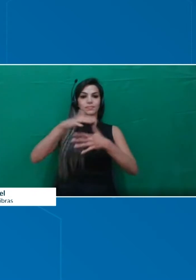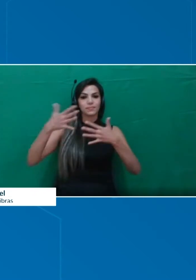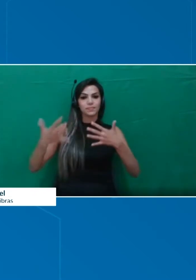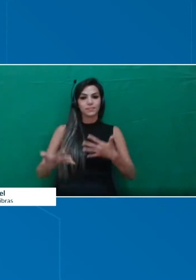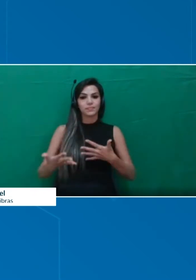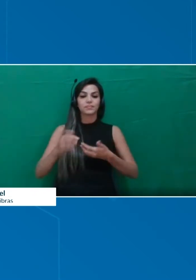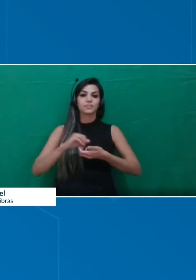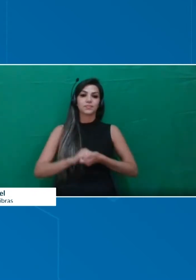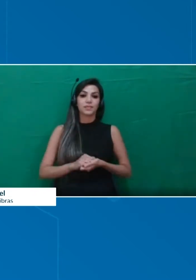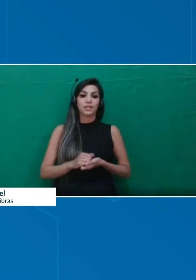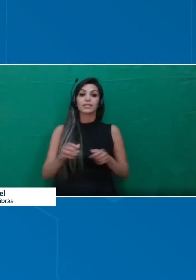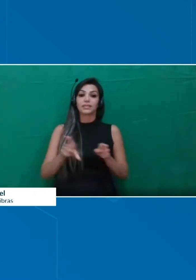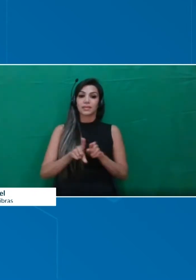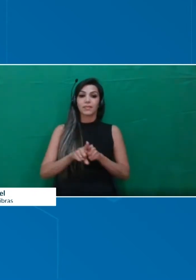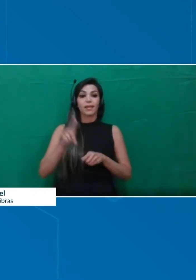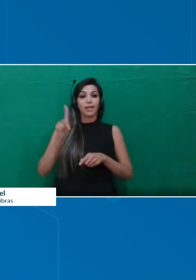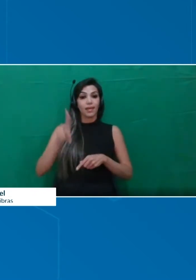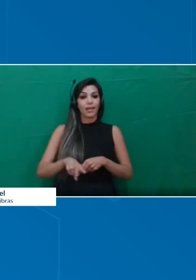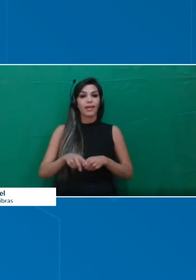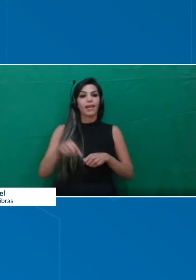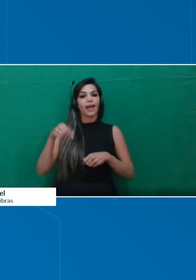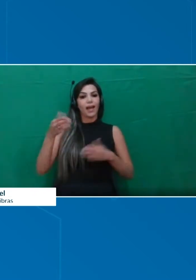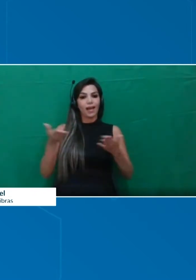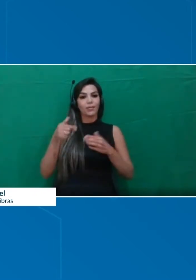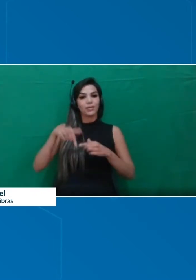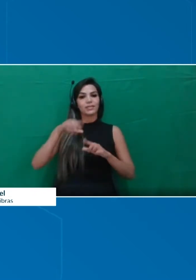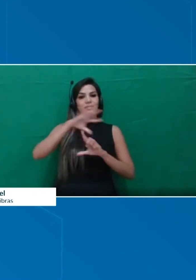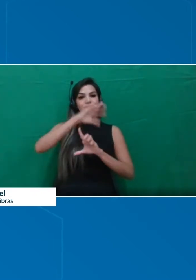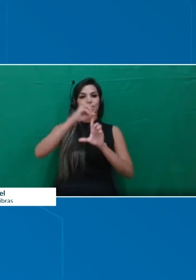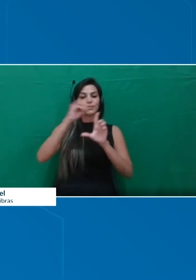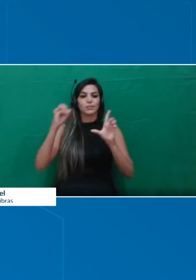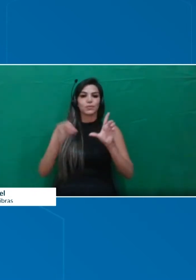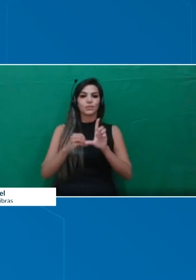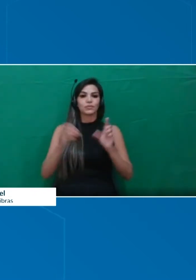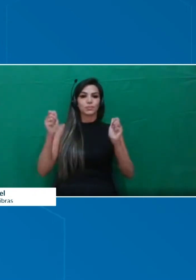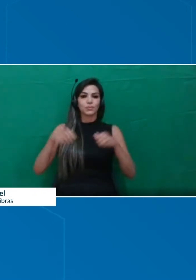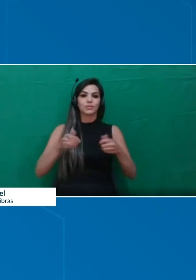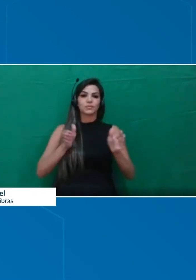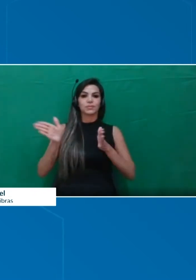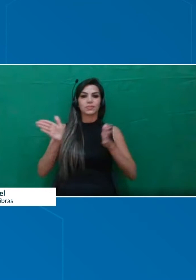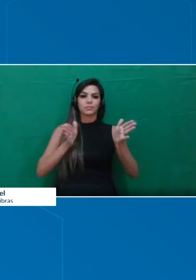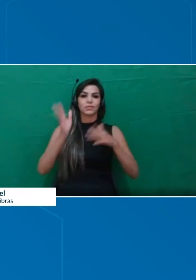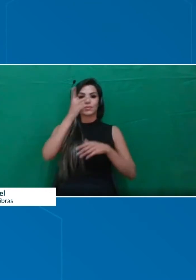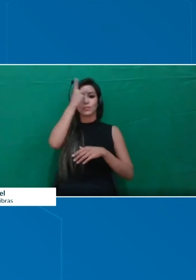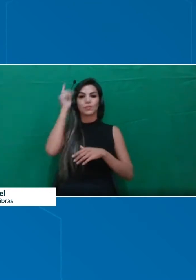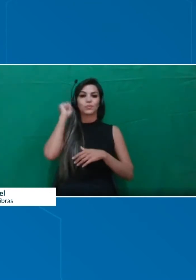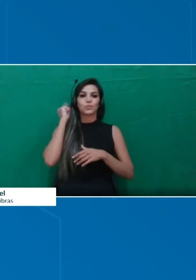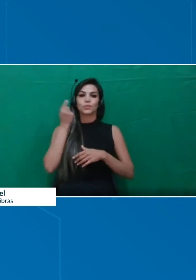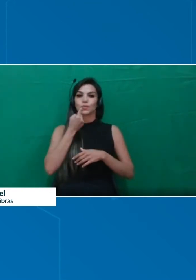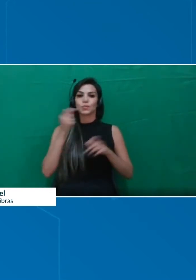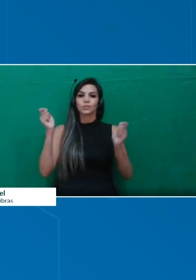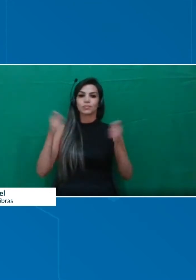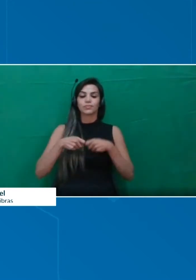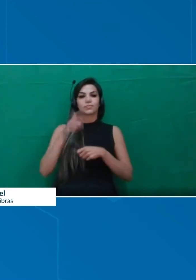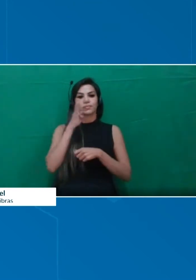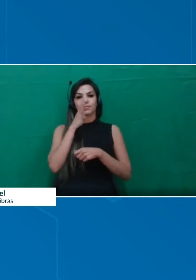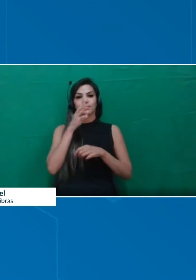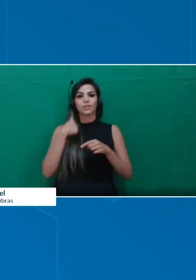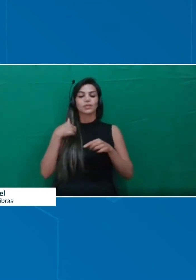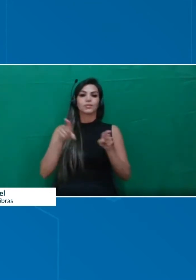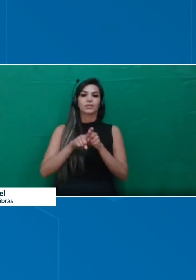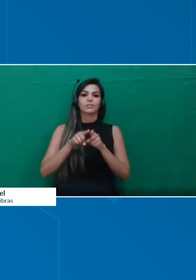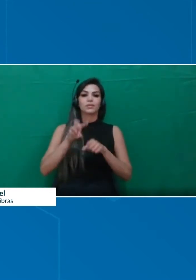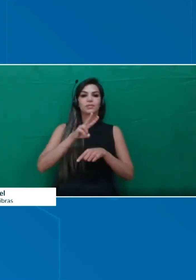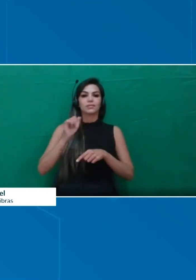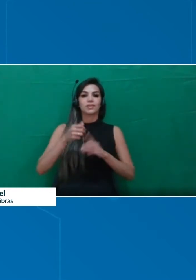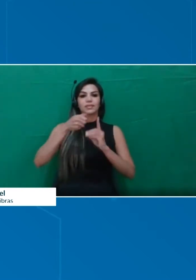brasileira de sinais, o que também tornará essa nossa conversa acessível para mais e mais pessoas. Eu vou aproveitar e fazer também